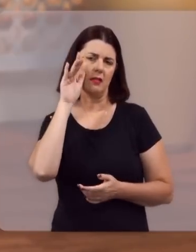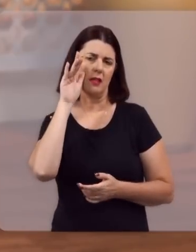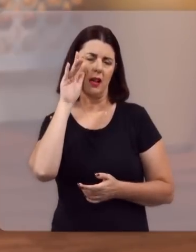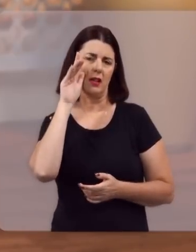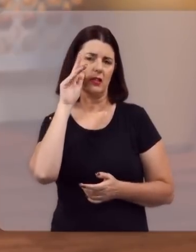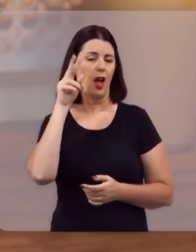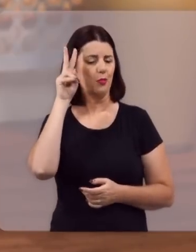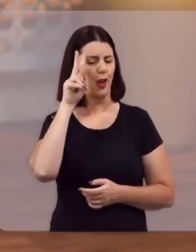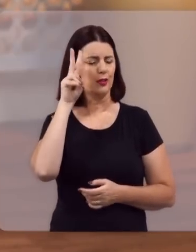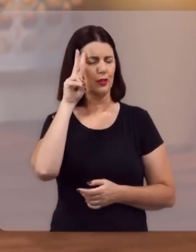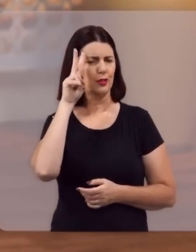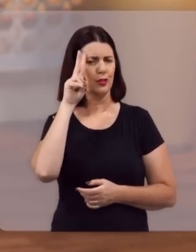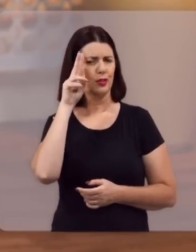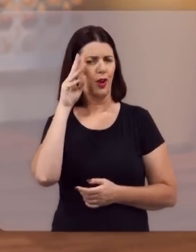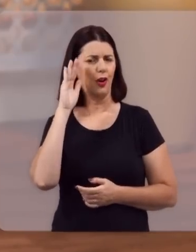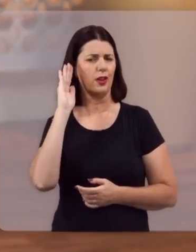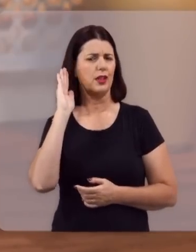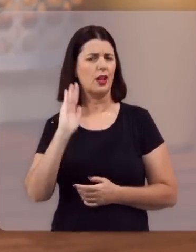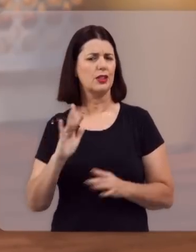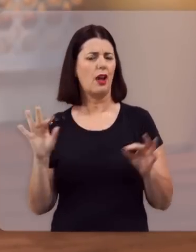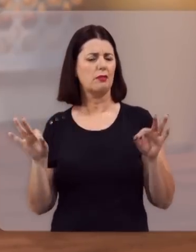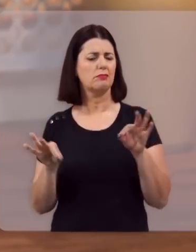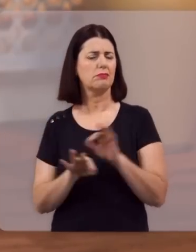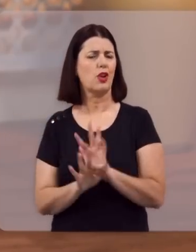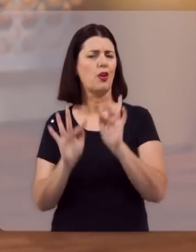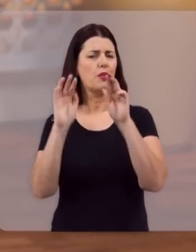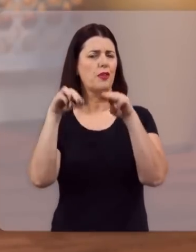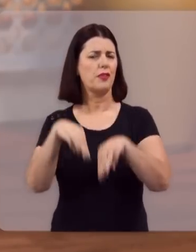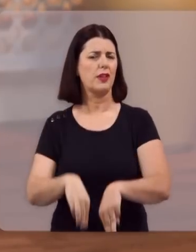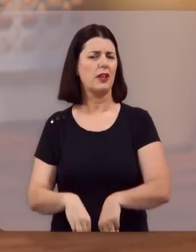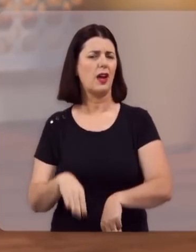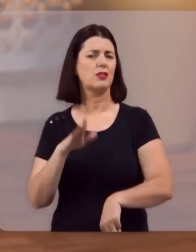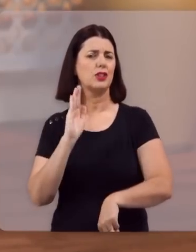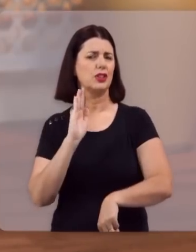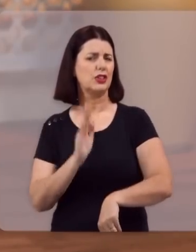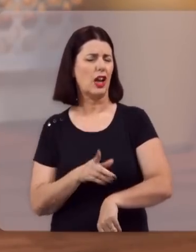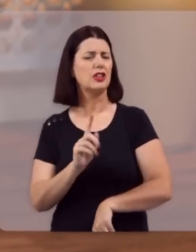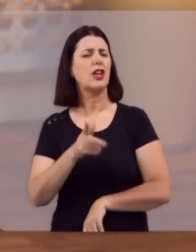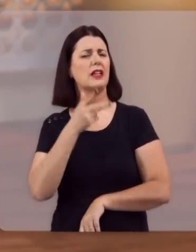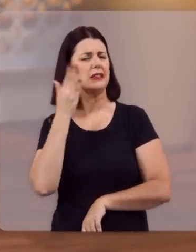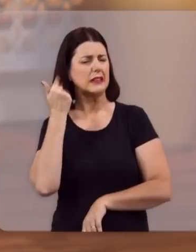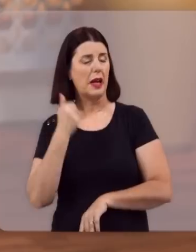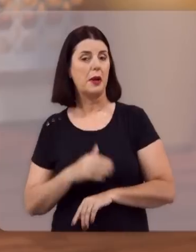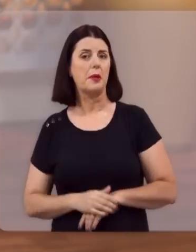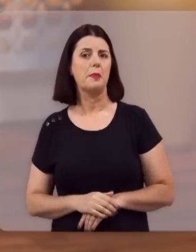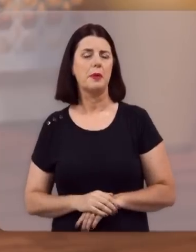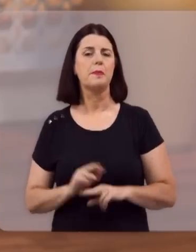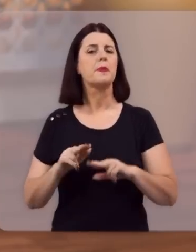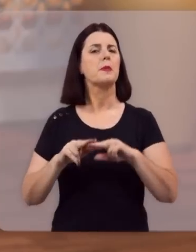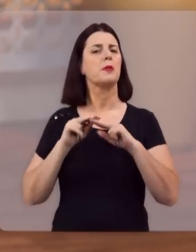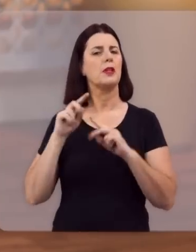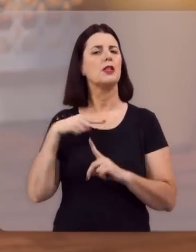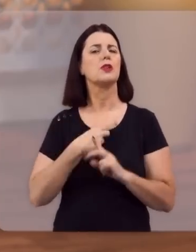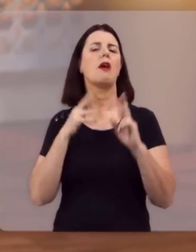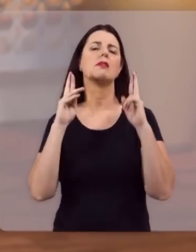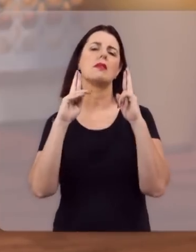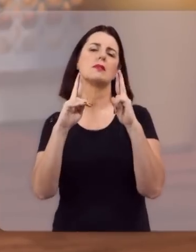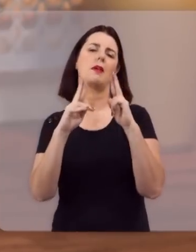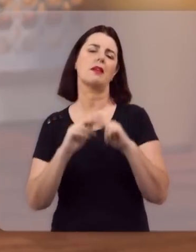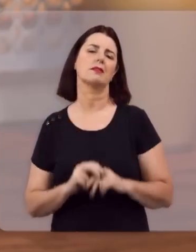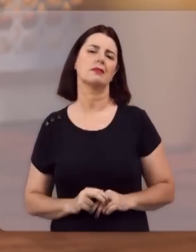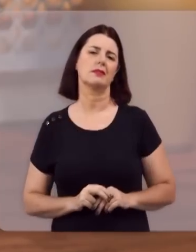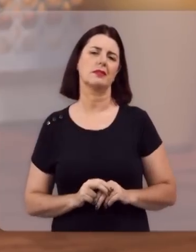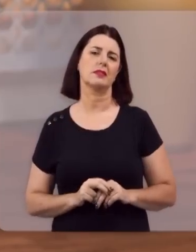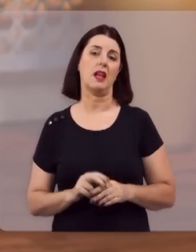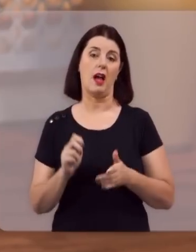que essa é uma história já, diríamos assim, com o final totalmente definido, como você falou. Por isso nós podemos ter